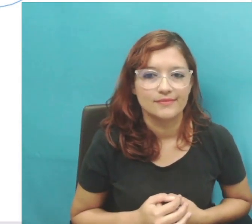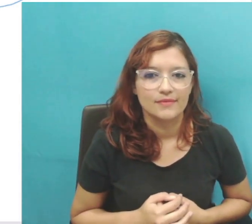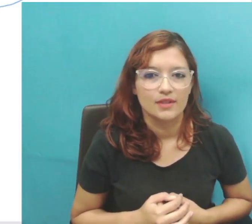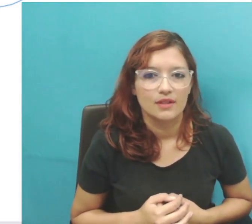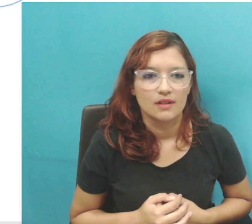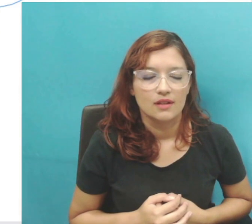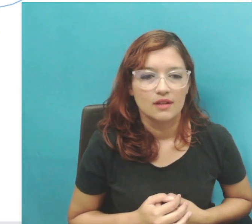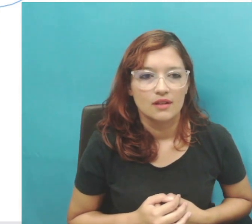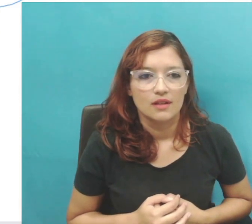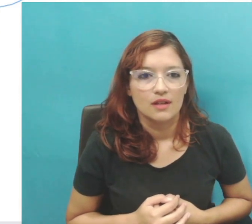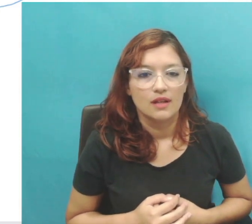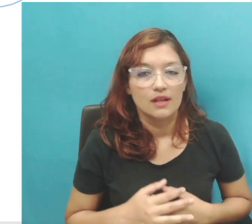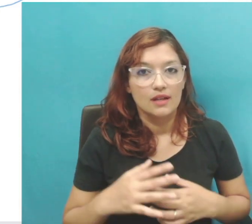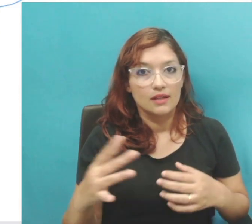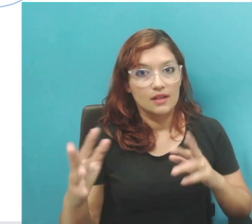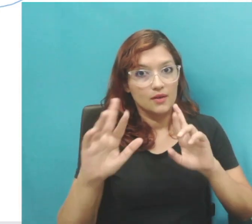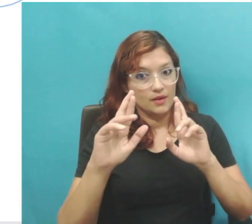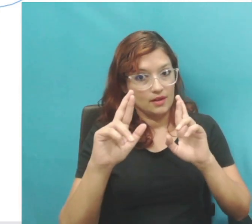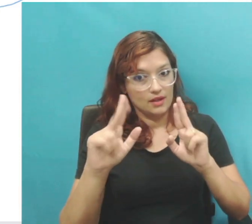Certo?